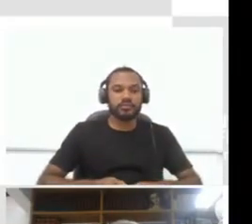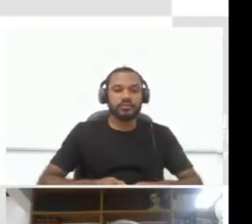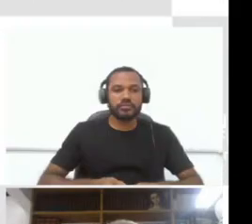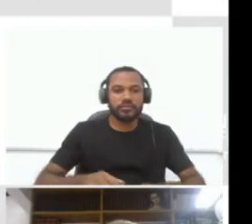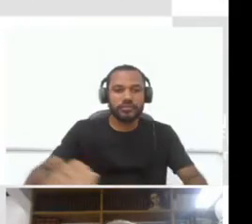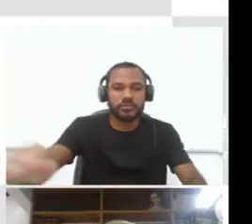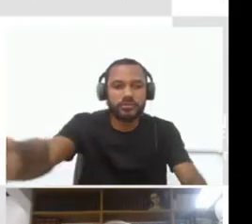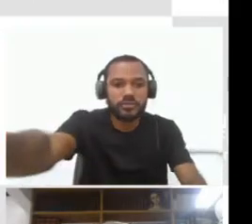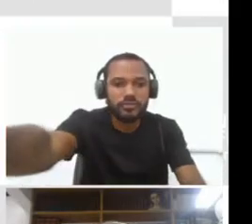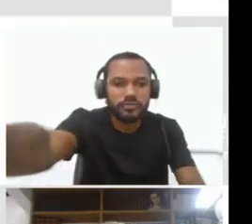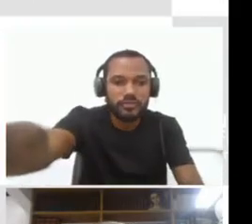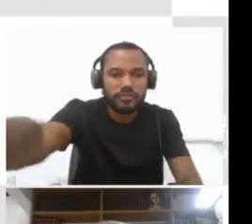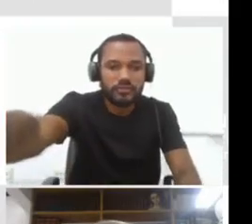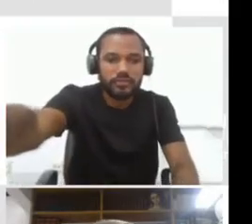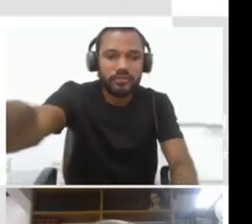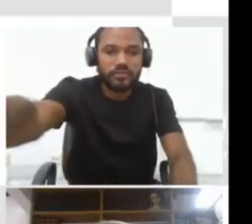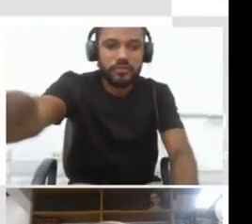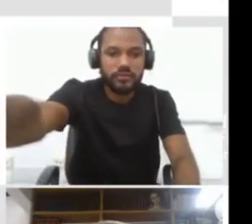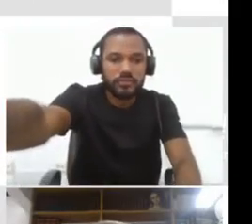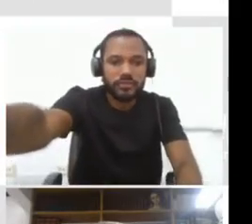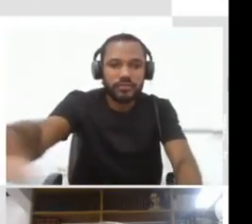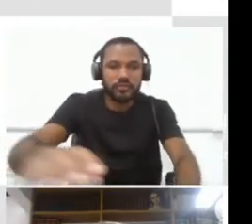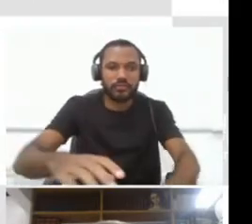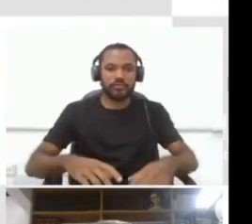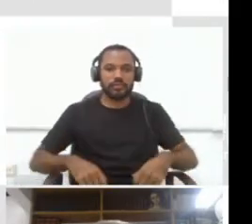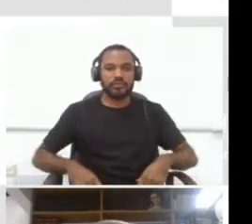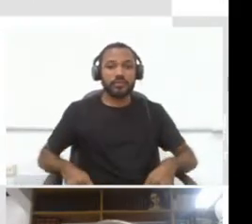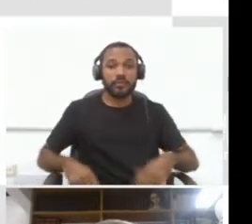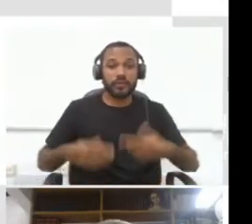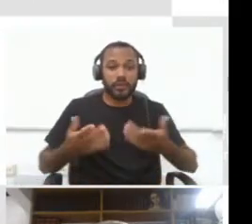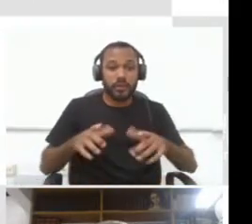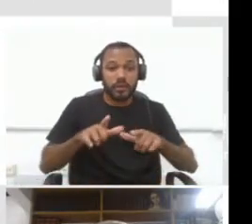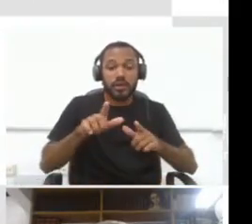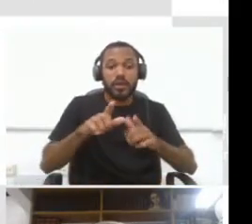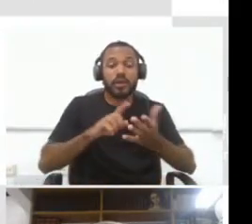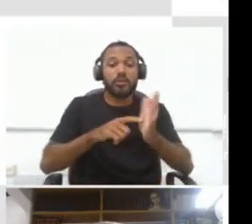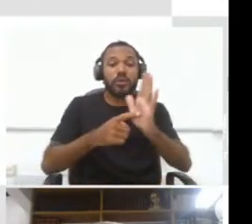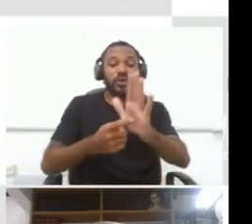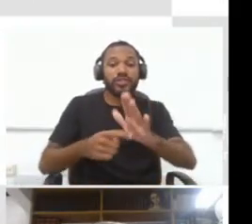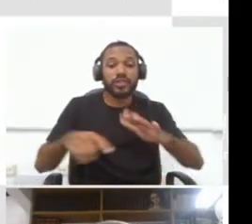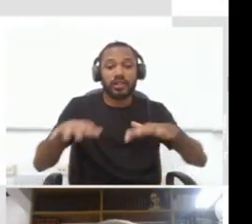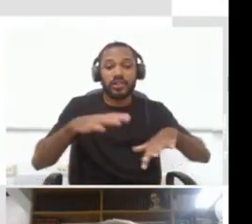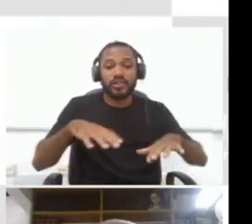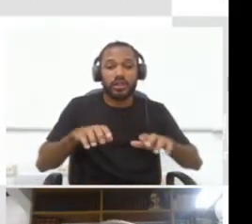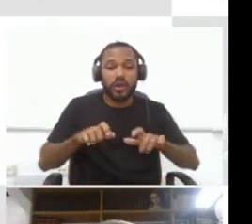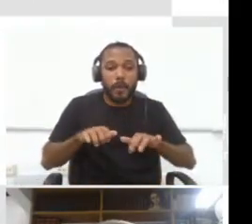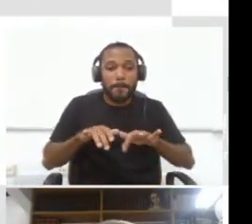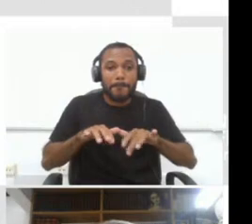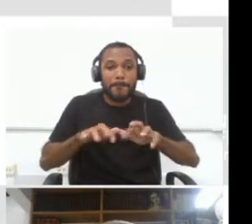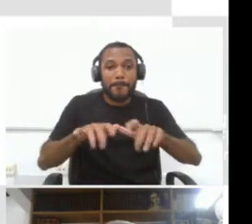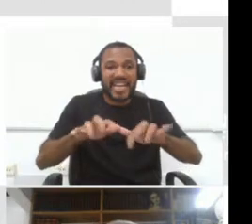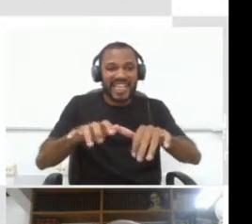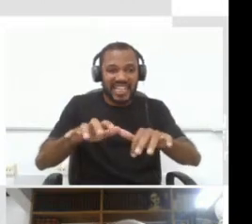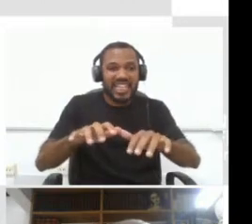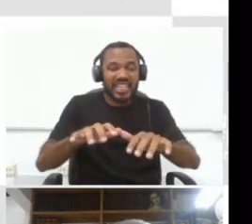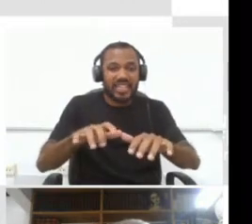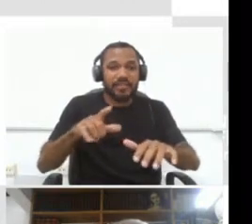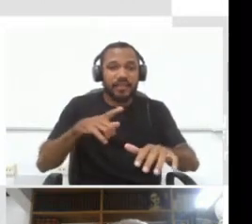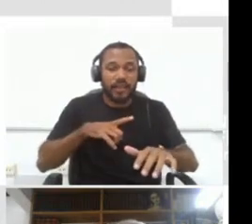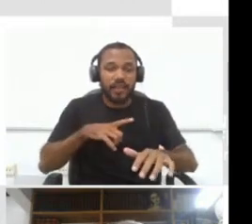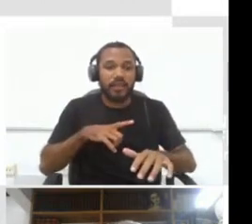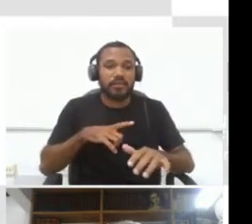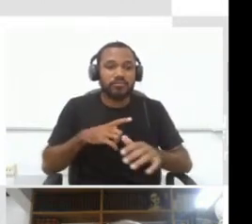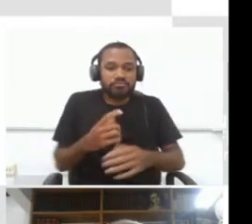margem equatorial, região com as maiores áreas de manguezais do mundo, grande concentração de fitoplâncton, de corais, de espécies de peixes e